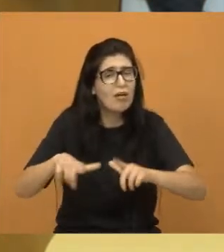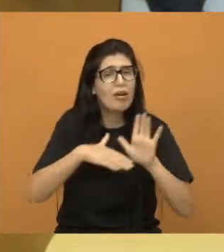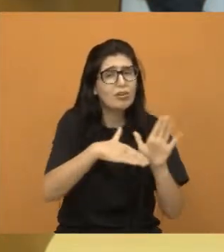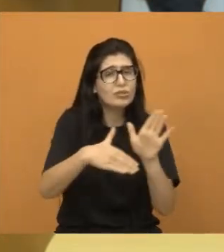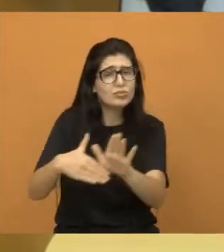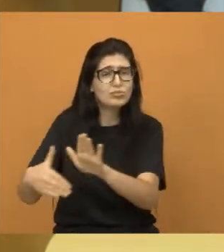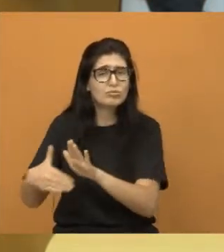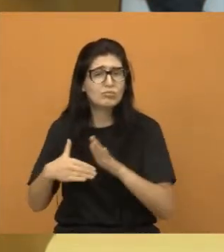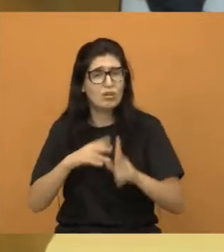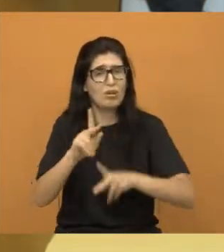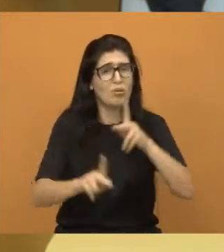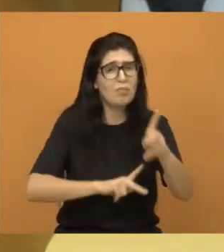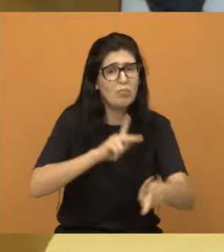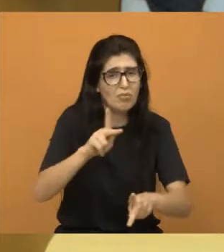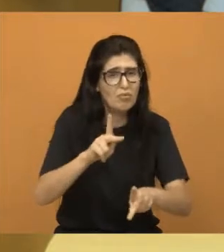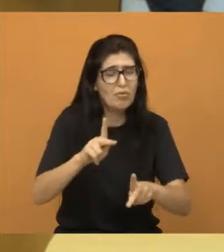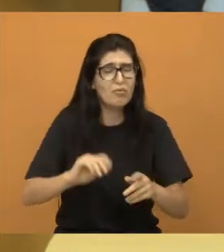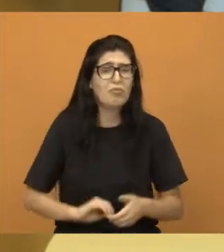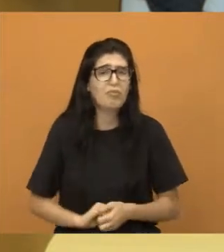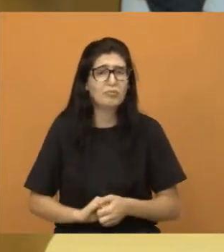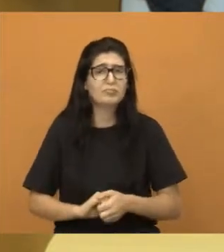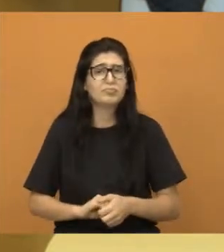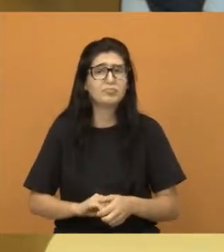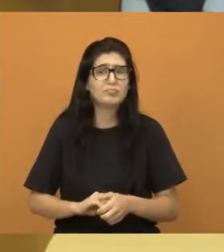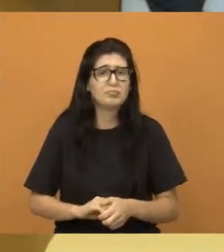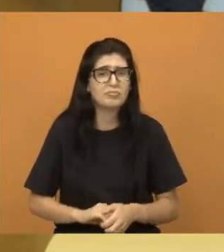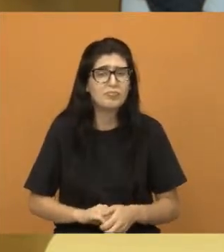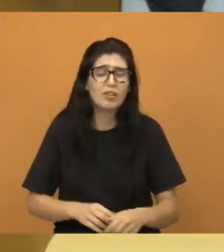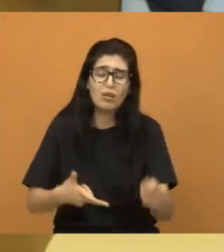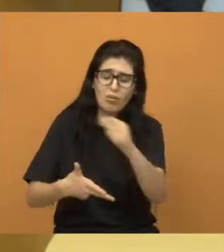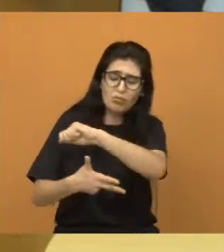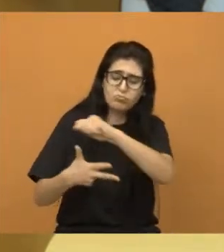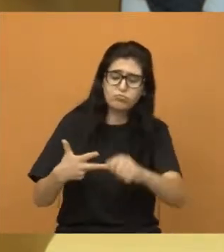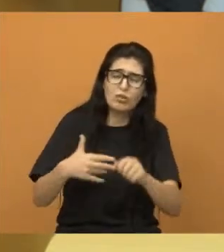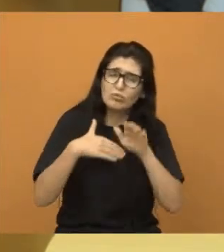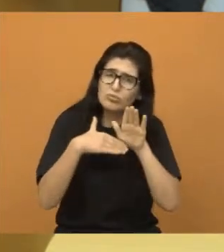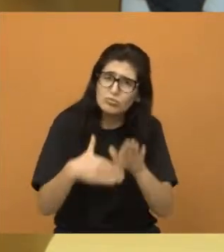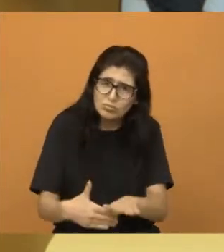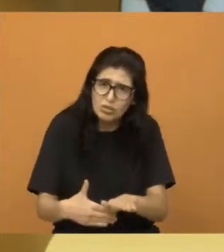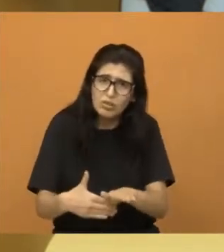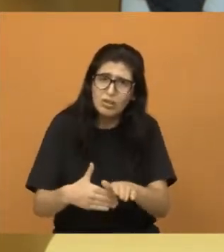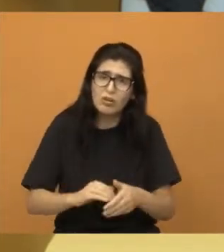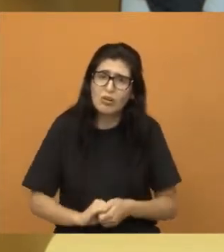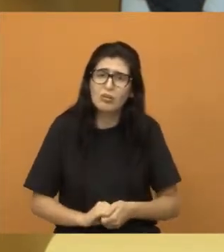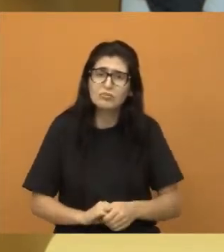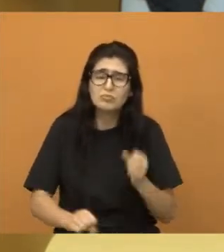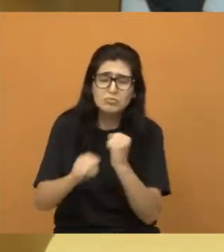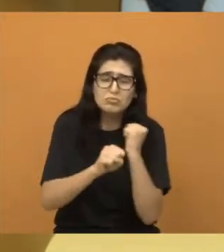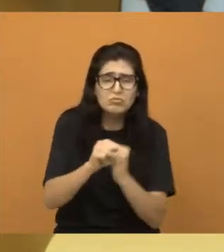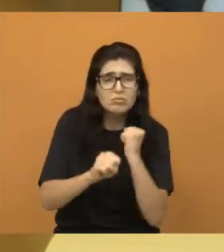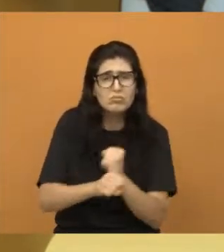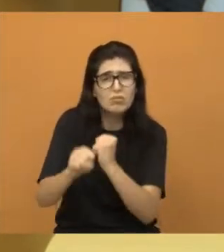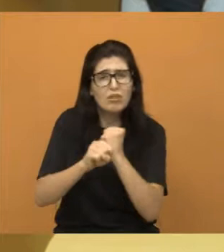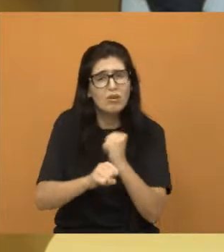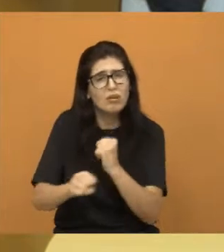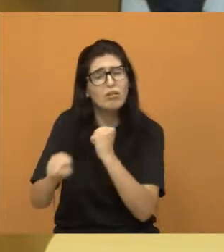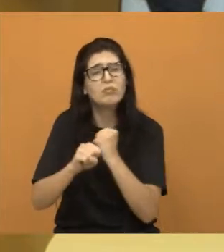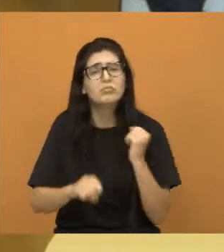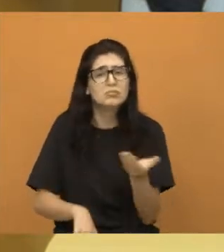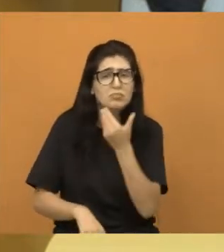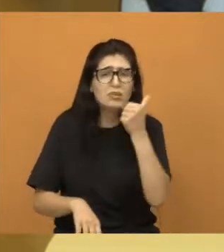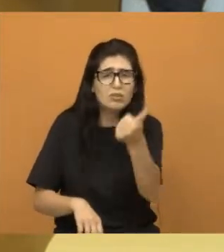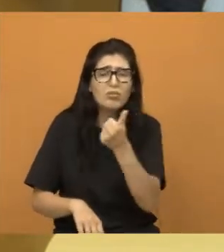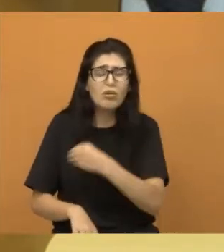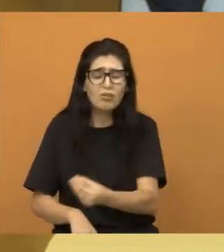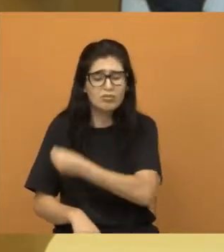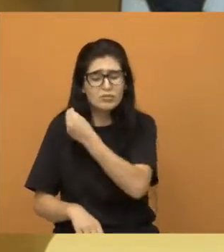população aquilo que ela espera do poder público, que são as melhorias, são os serviços, são as obras que melhoram a